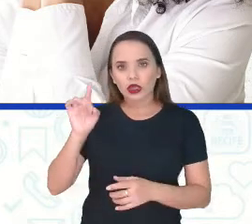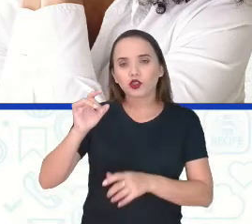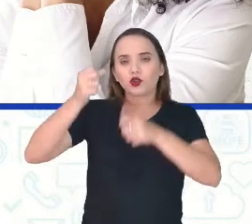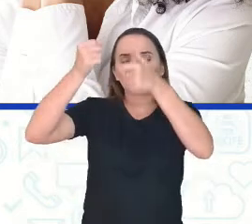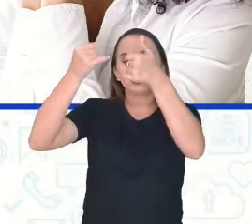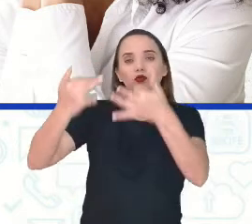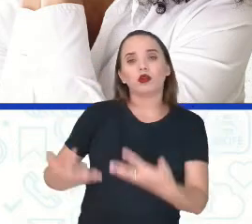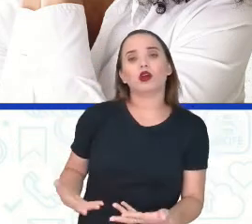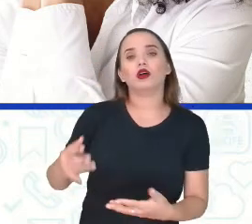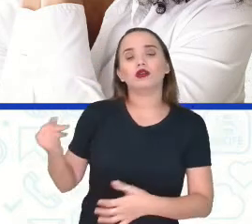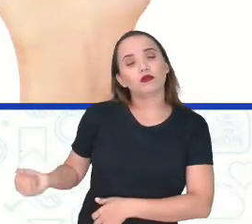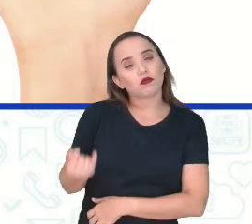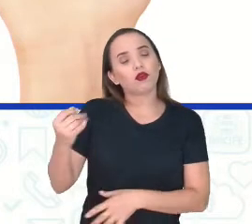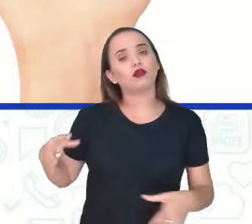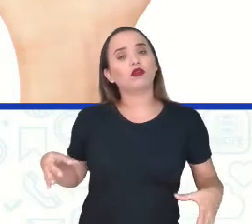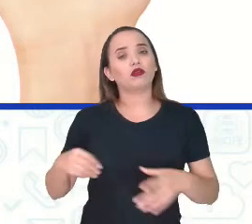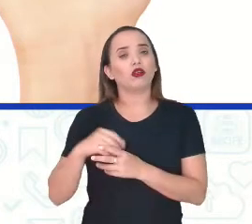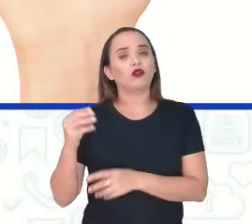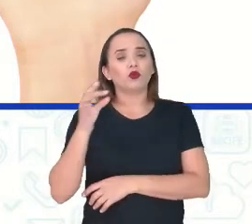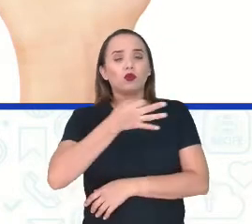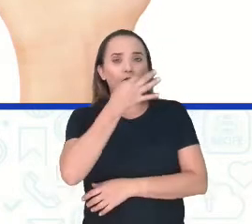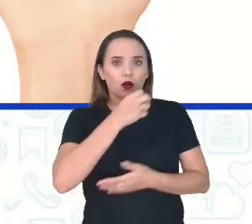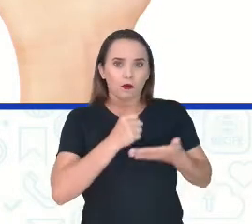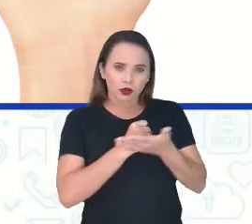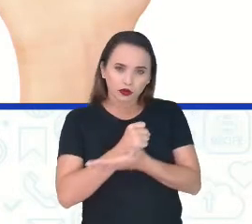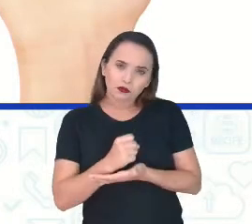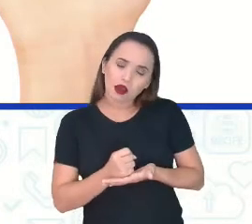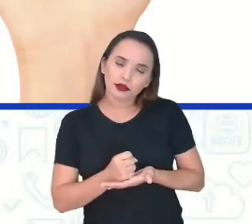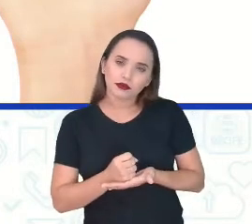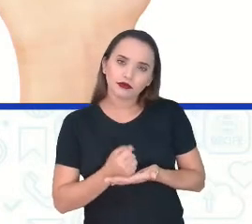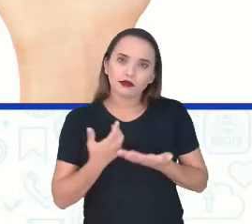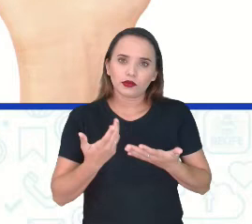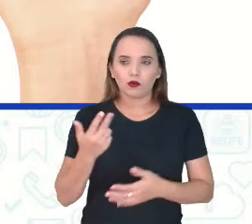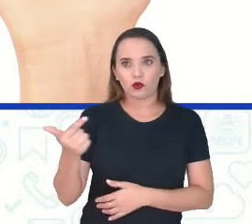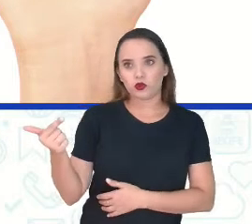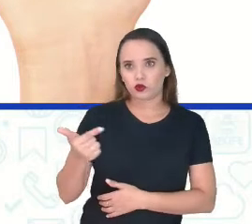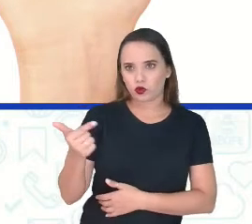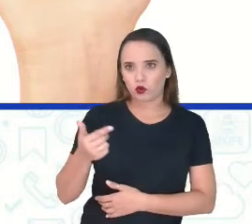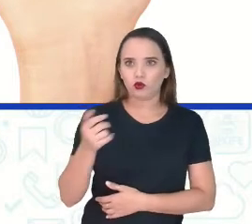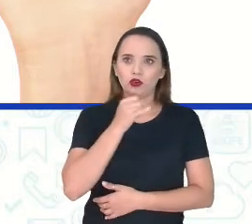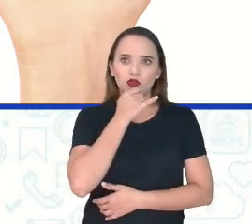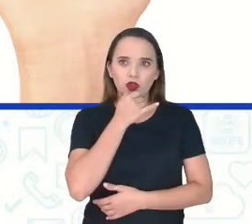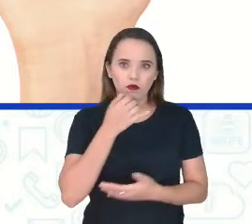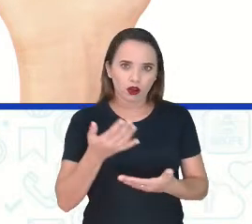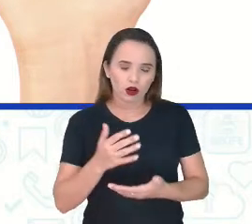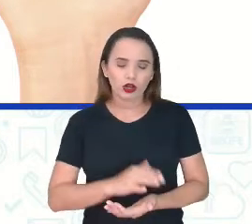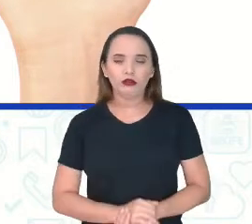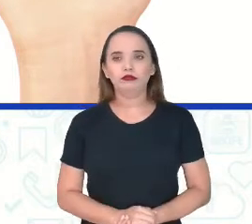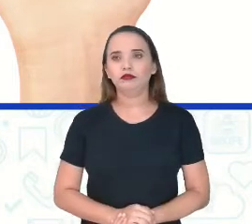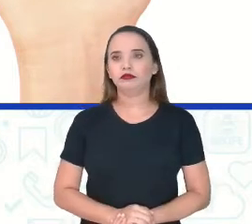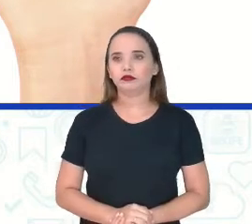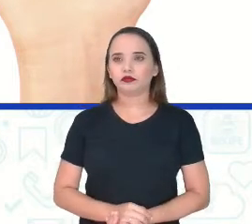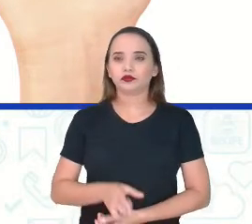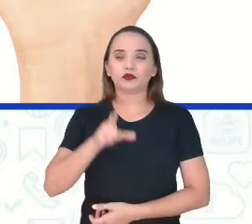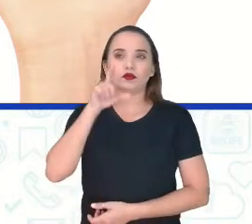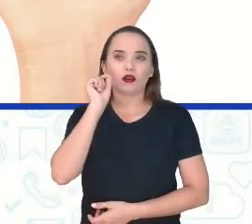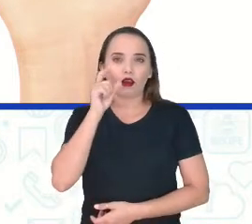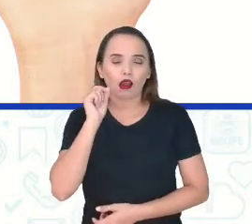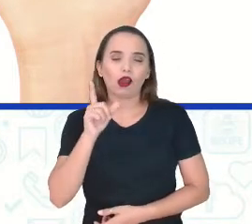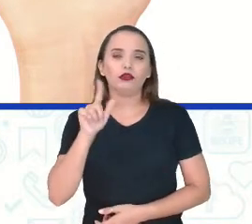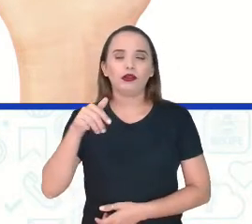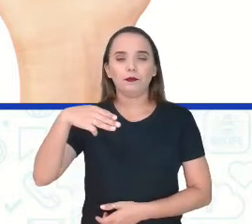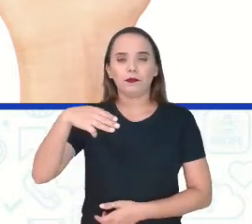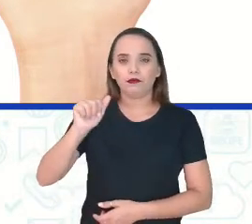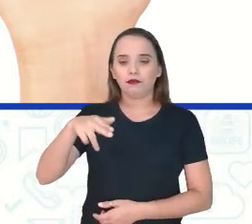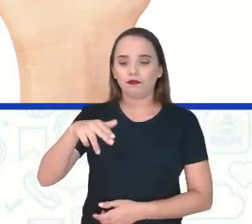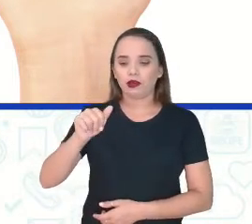não há argumento. E o segundo exemplo, ó. Os ratos são mamíferos e possuem um sistema